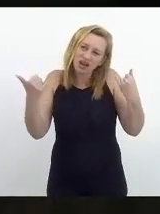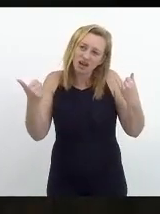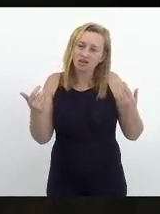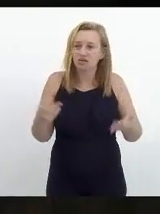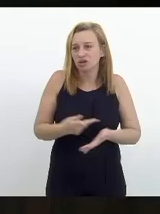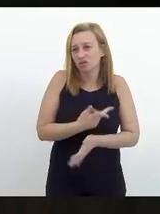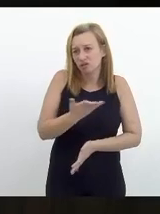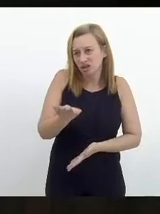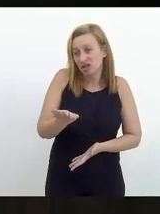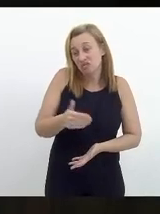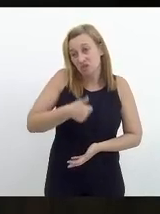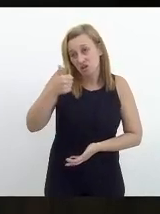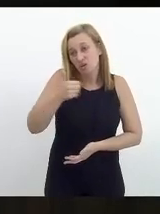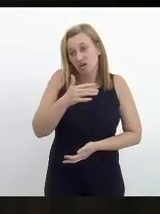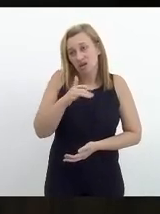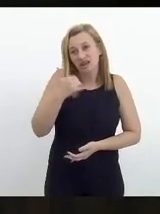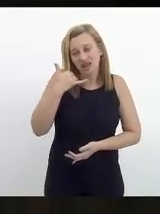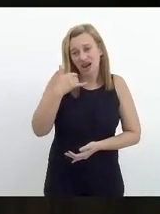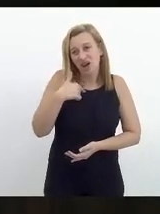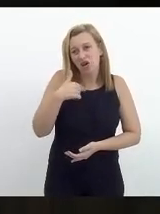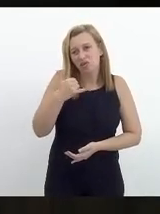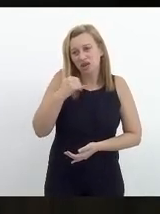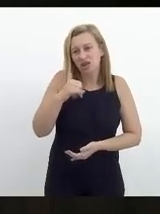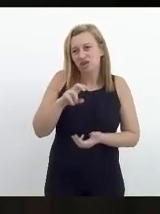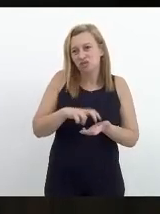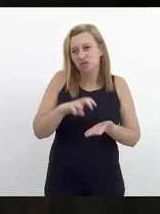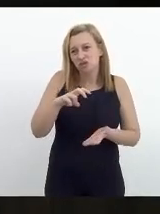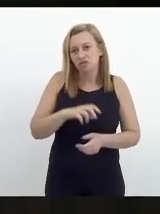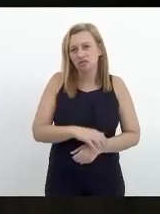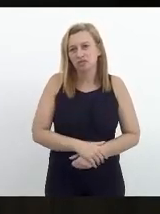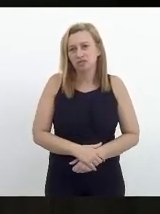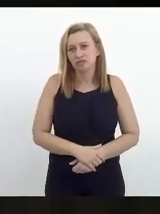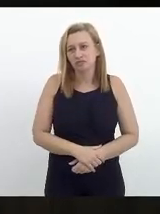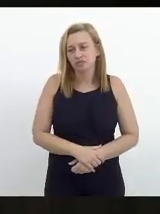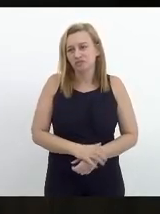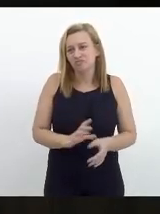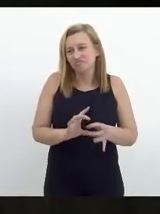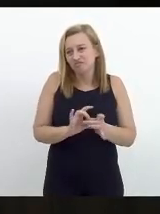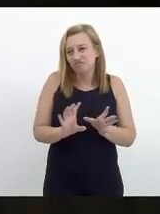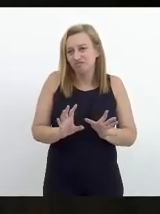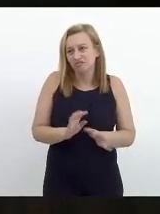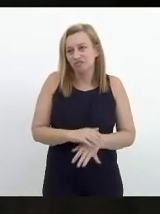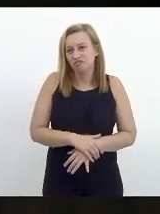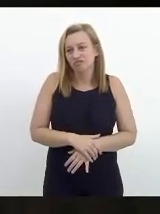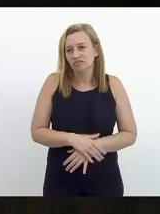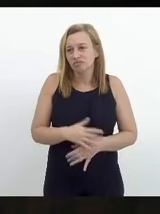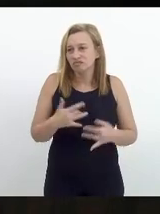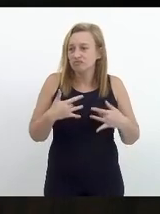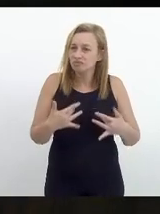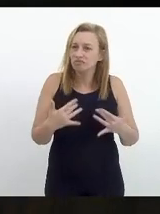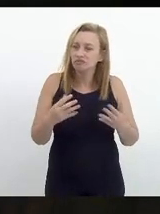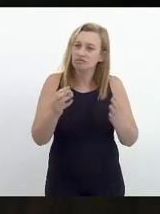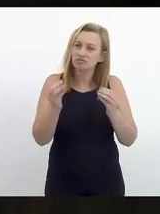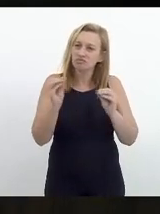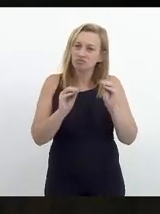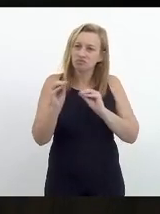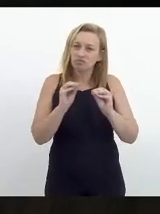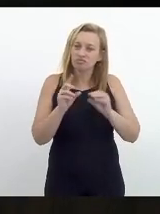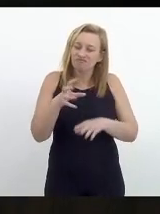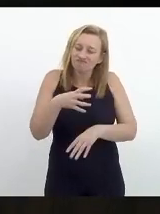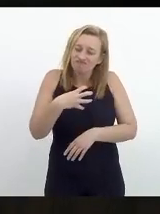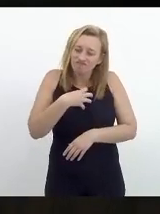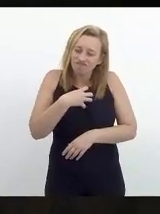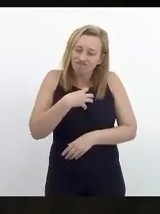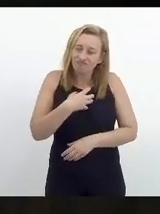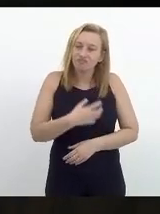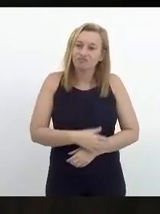coisa dessa, é melhor ligar, eu falo. E liguei bem pela manhã e deixei lá nossa solidariedade, um beijo para ele, ele estava